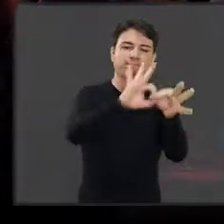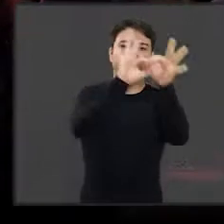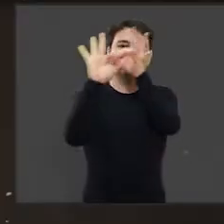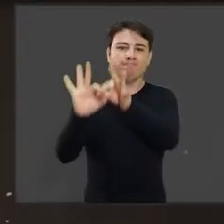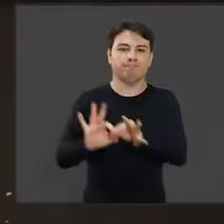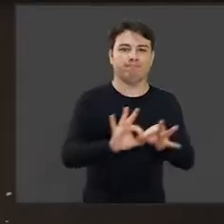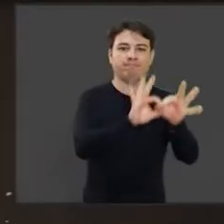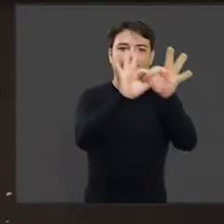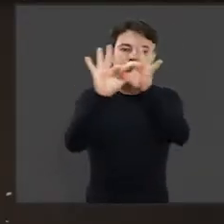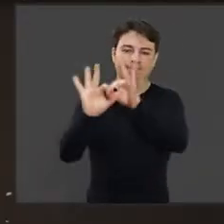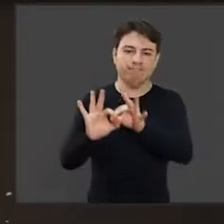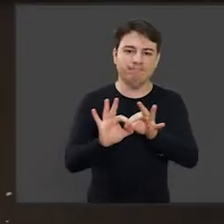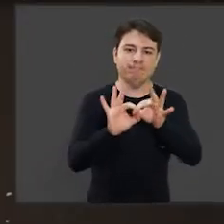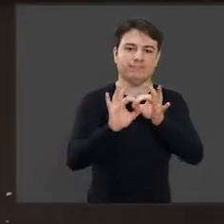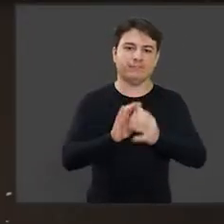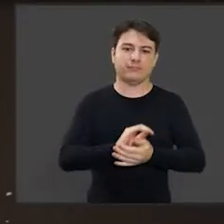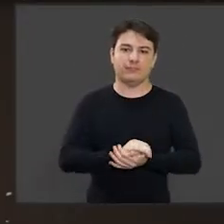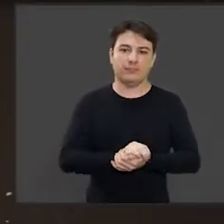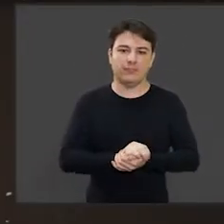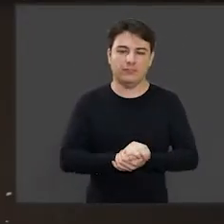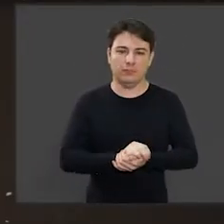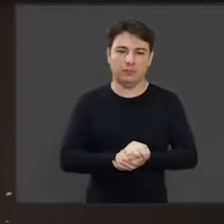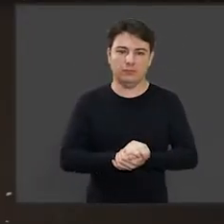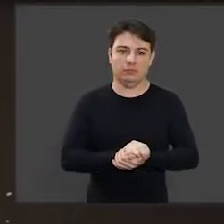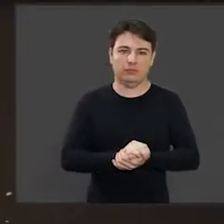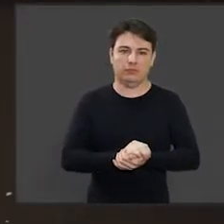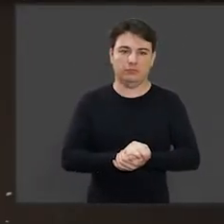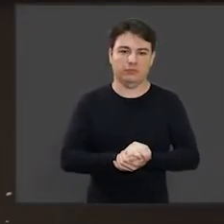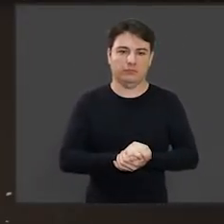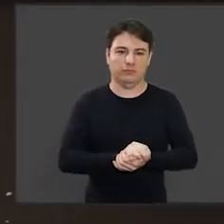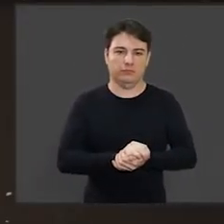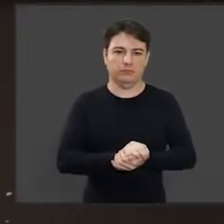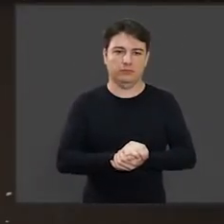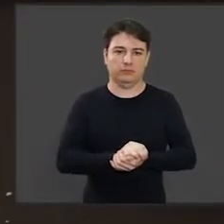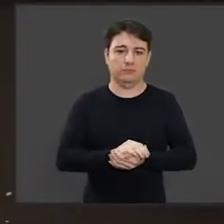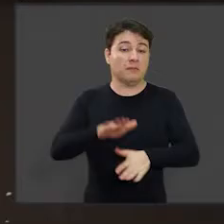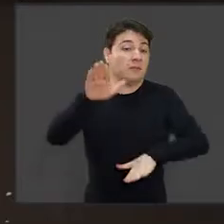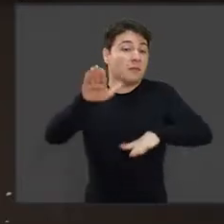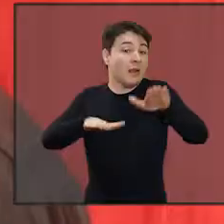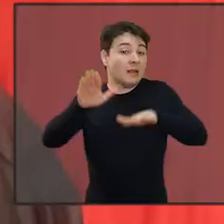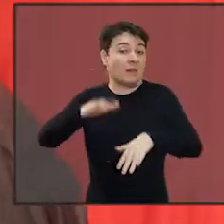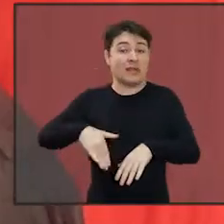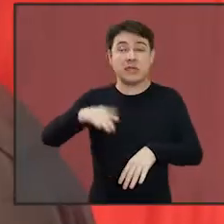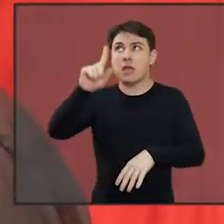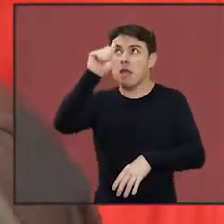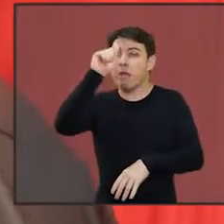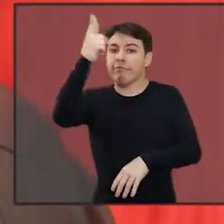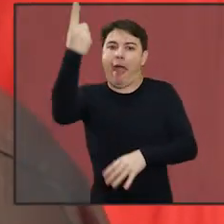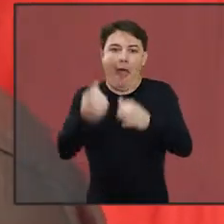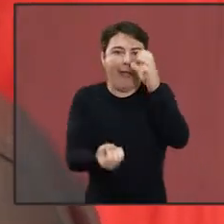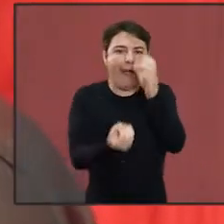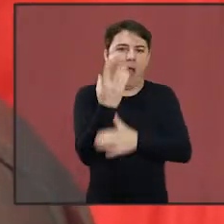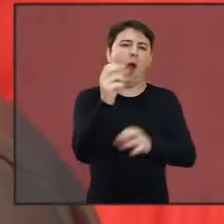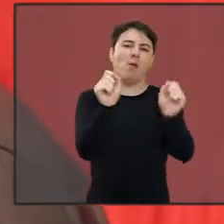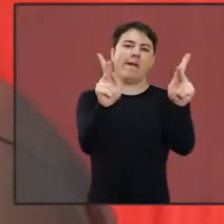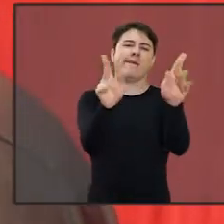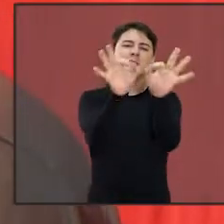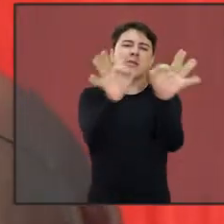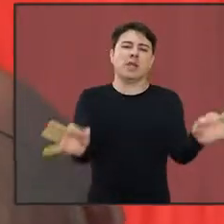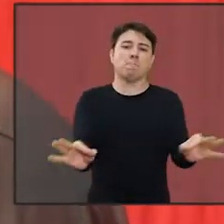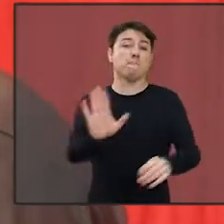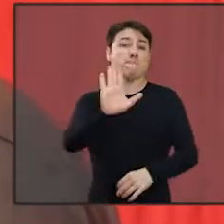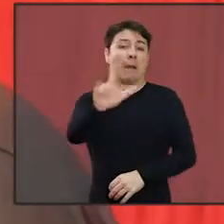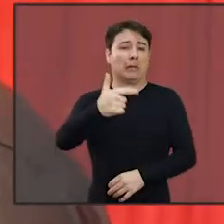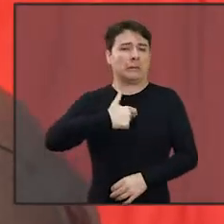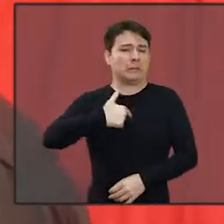se juntando esses elementos é que a gente faz essa construção coletiva. Normalmente, quando a gente vai ter uma ideia, a